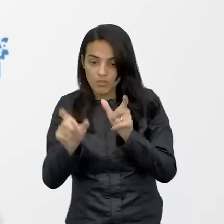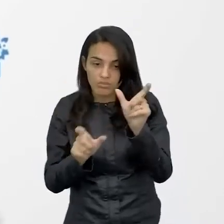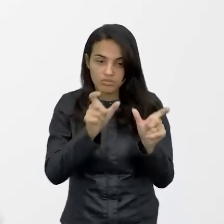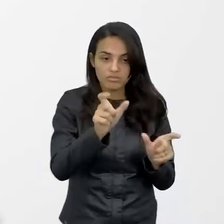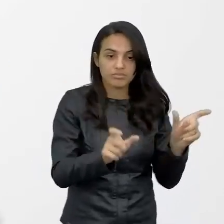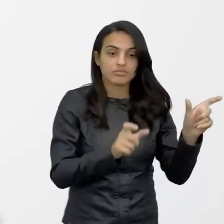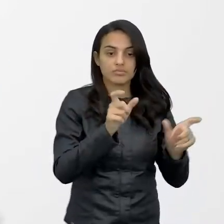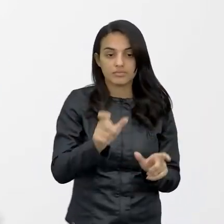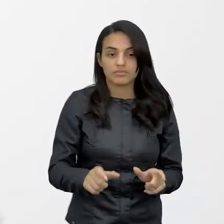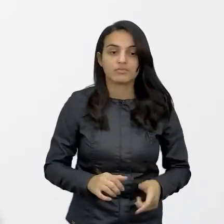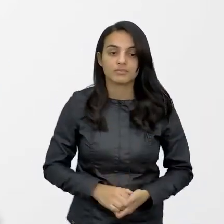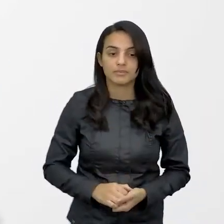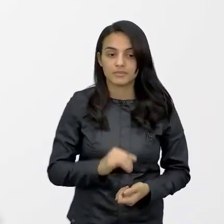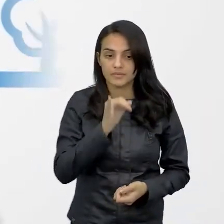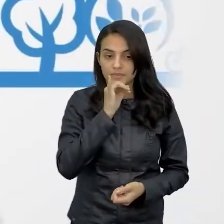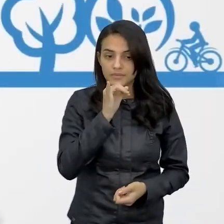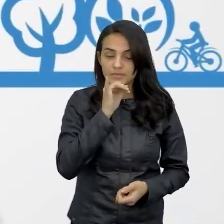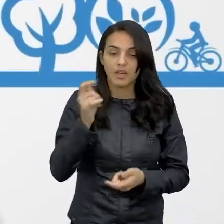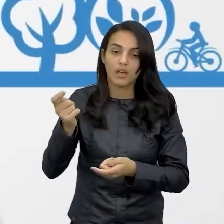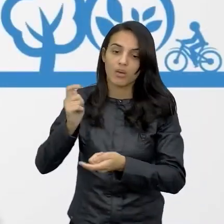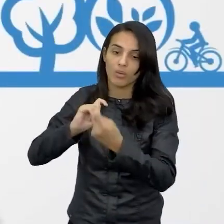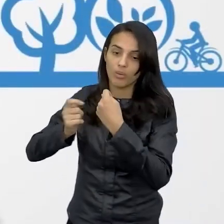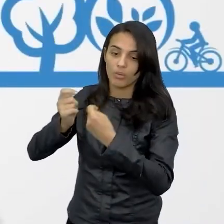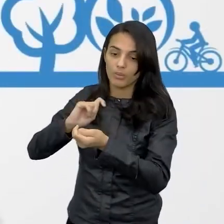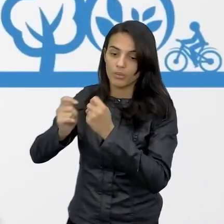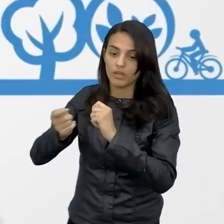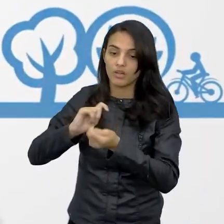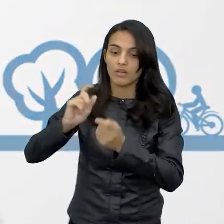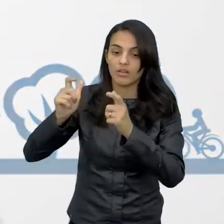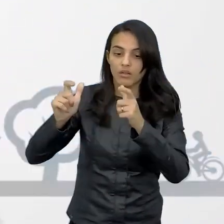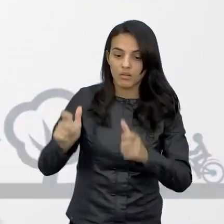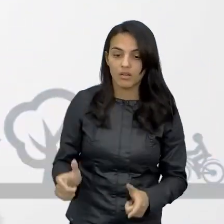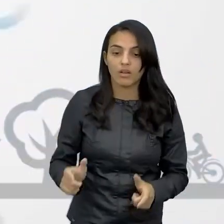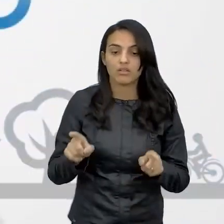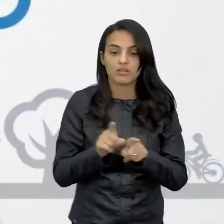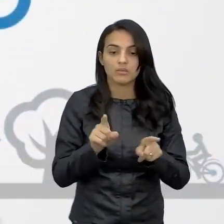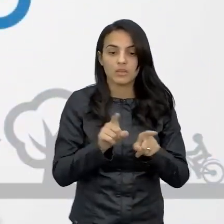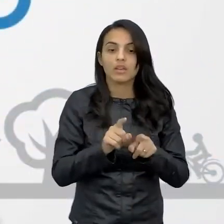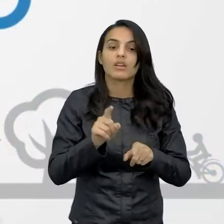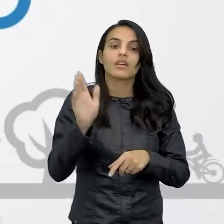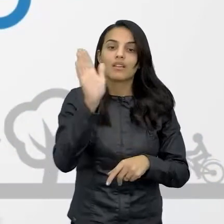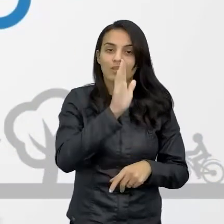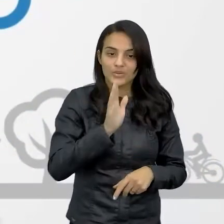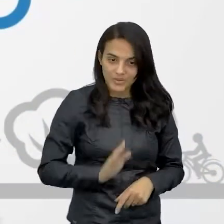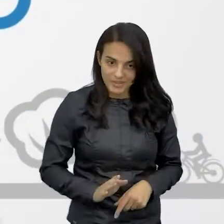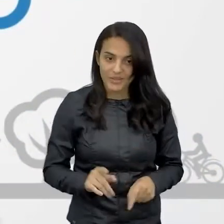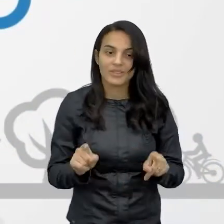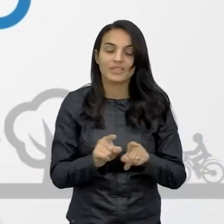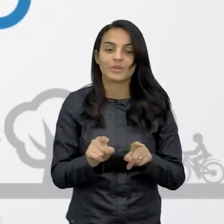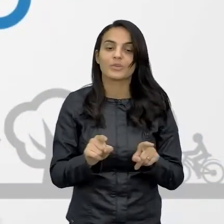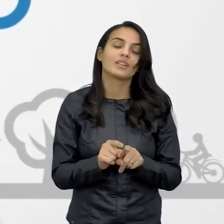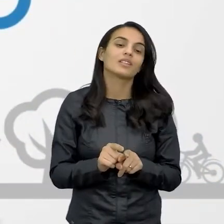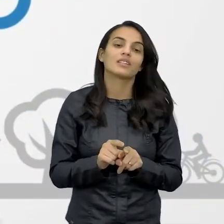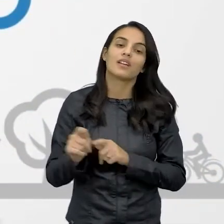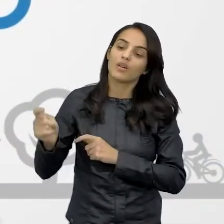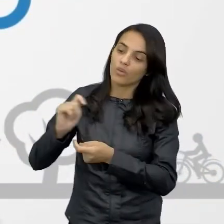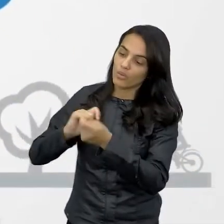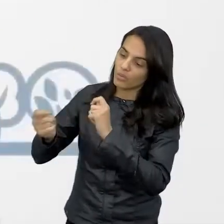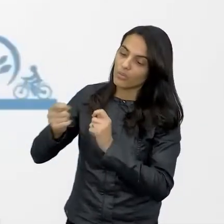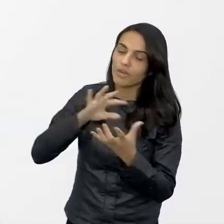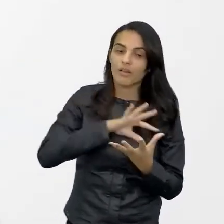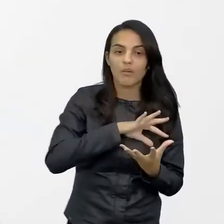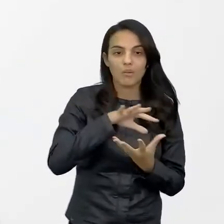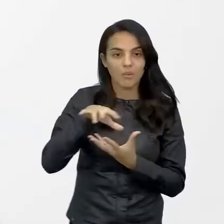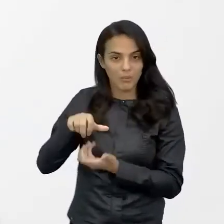Um negócio é parte de uma economia local, que é parte de uma economia nacional, que por sua vez faz parte de uma economia